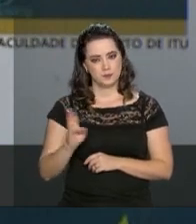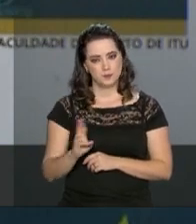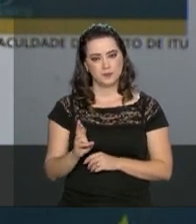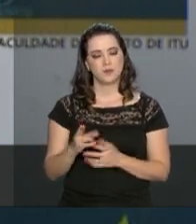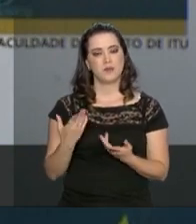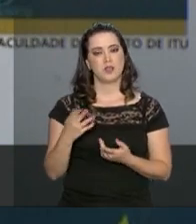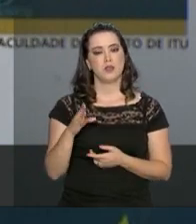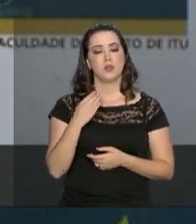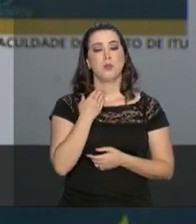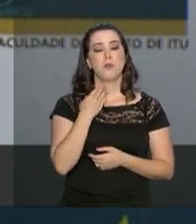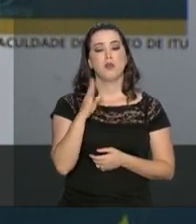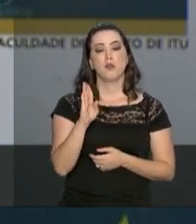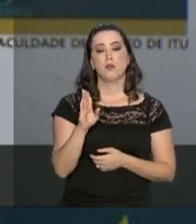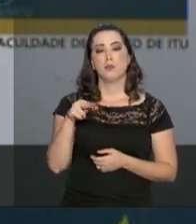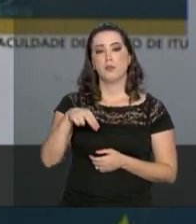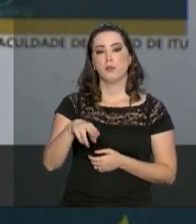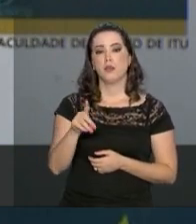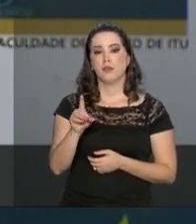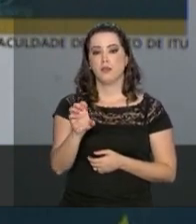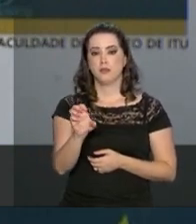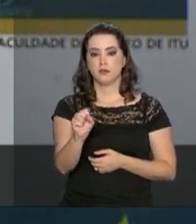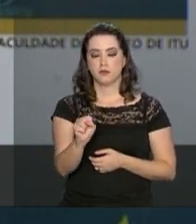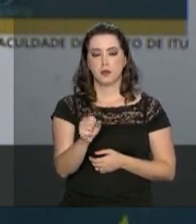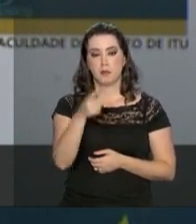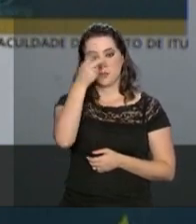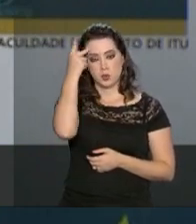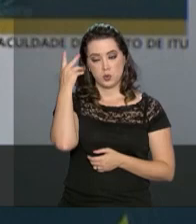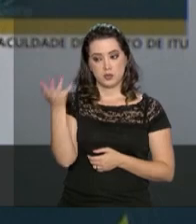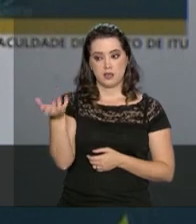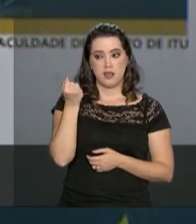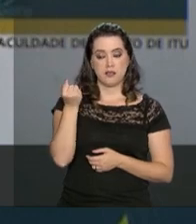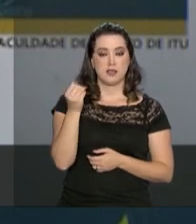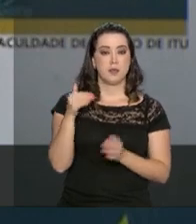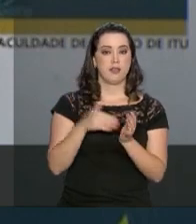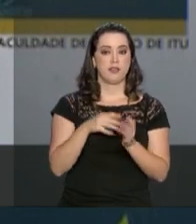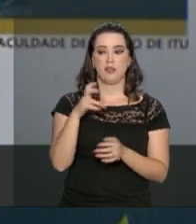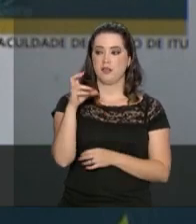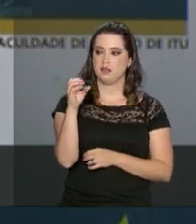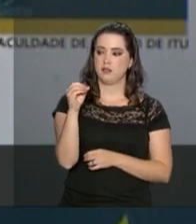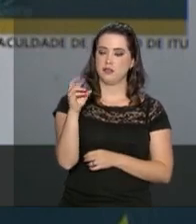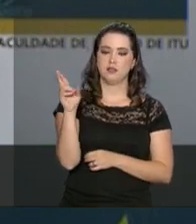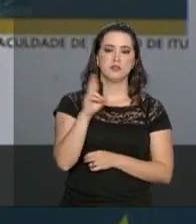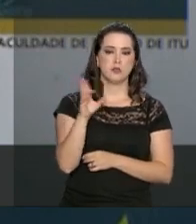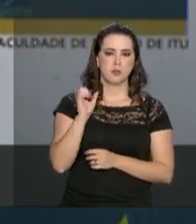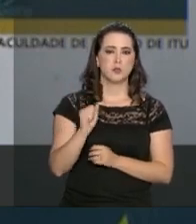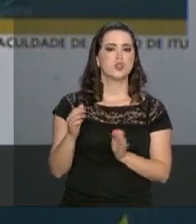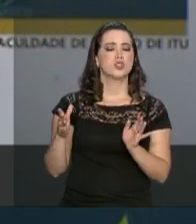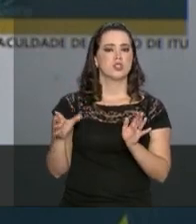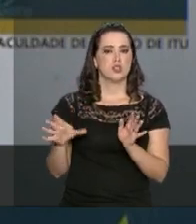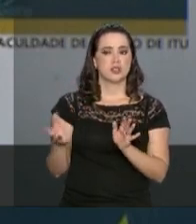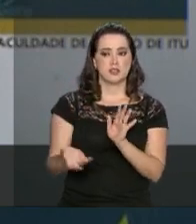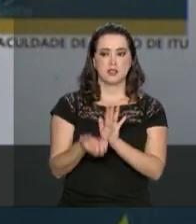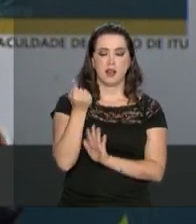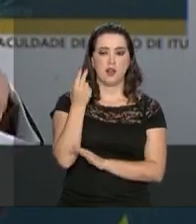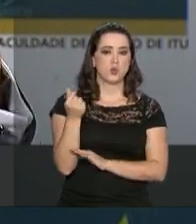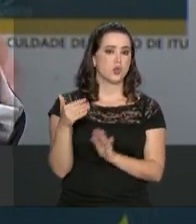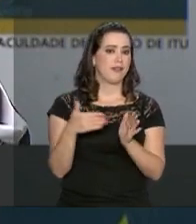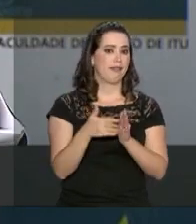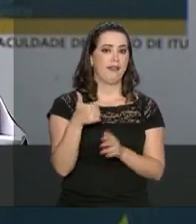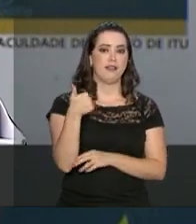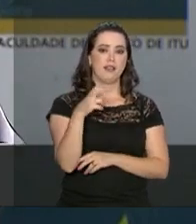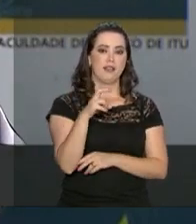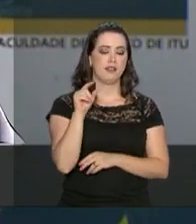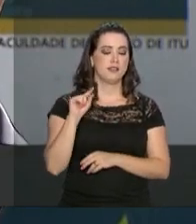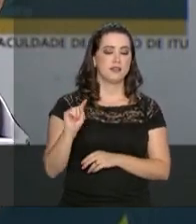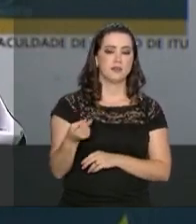no BNDES para pessoas que ganham até 500 reais e que podiam sacar um empréstimo até 15 mil reais. Com isso, nós